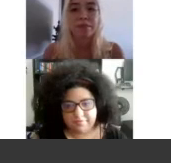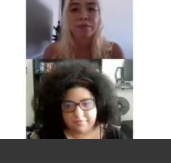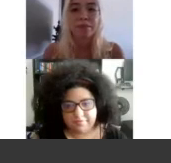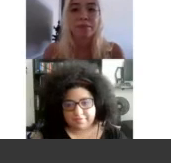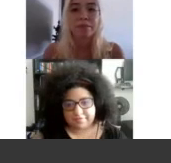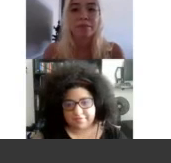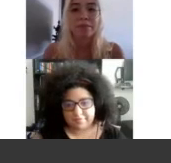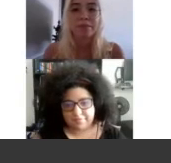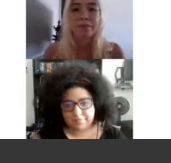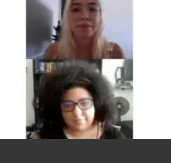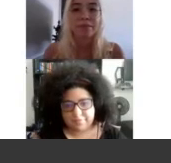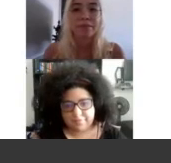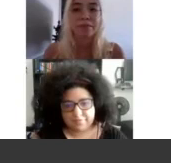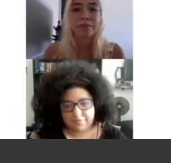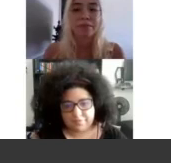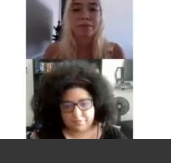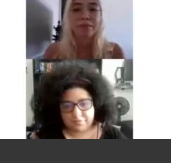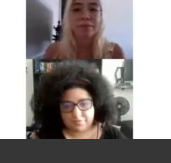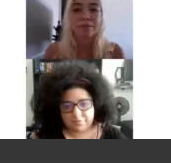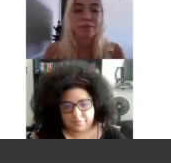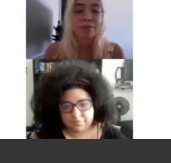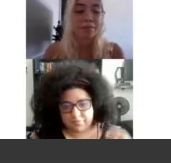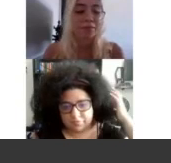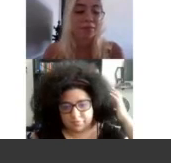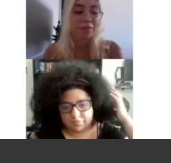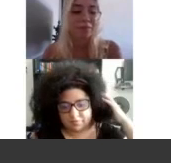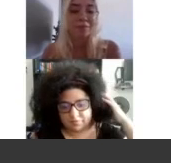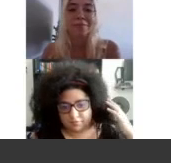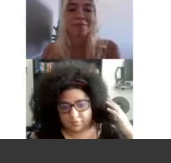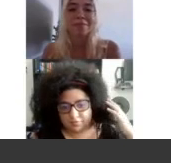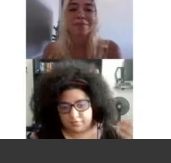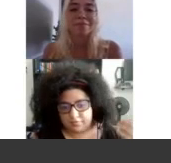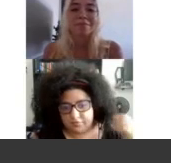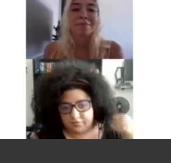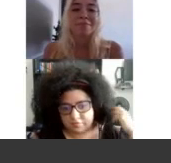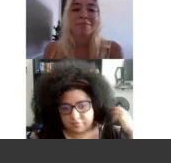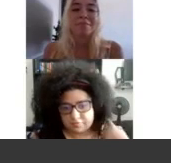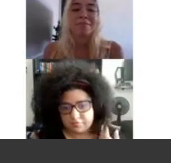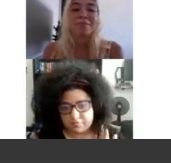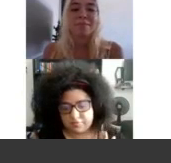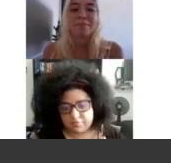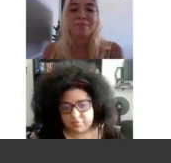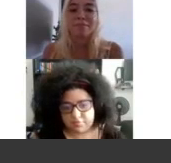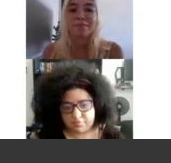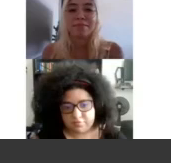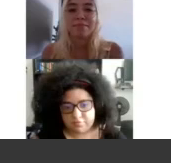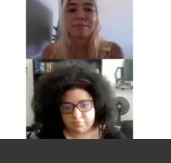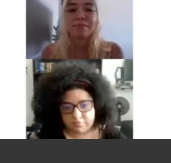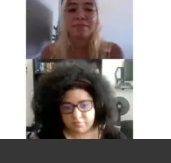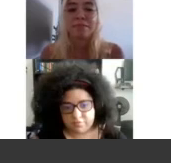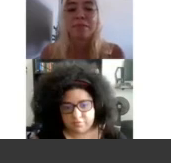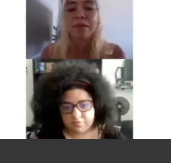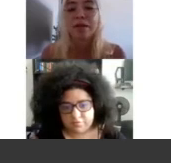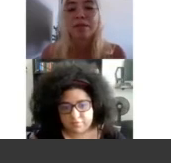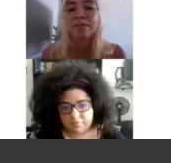Língua, Linguagens e Culturas Contemporâneas, com ênfase em texto, discurso e cultura, pelo Programa de Pós-Graduação em Língua e Cultura da